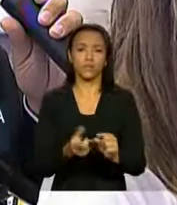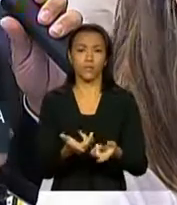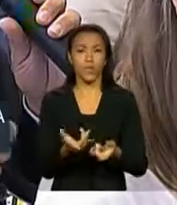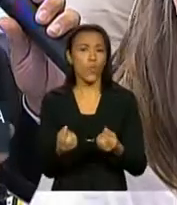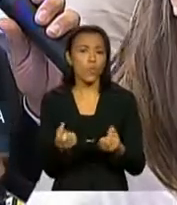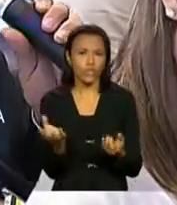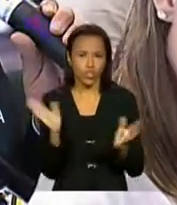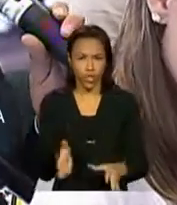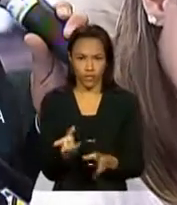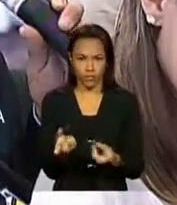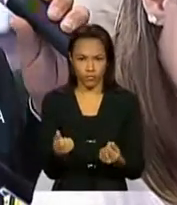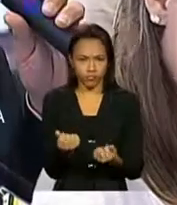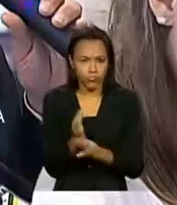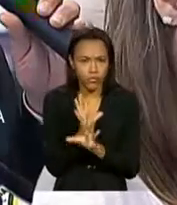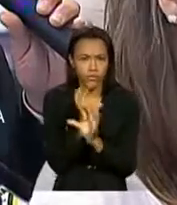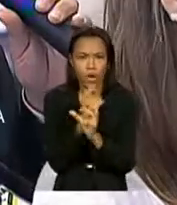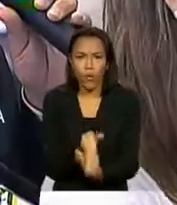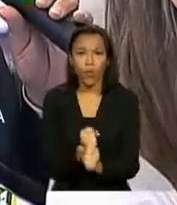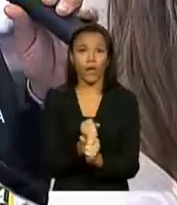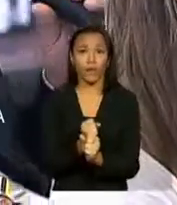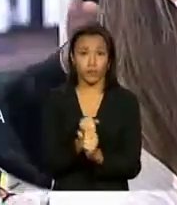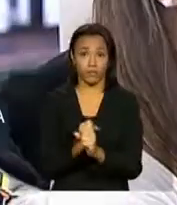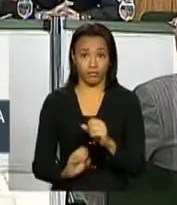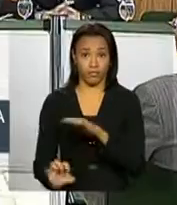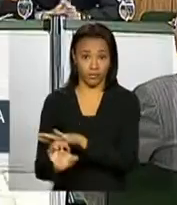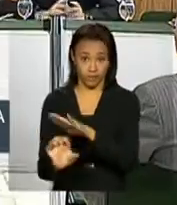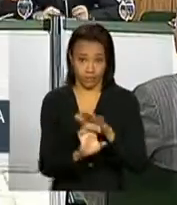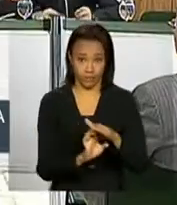aí os cálculos da amortização das distribuidoras.